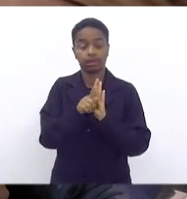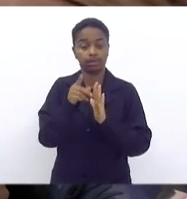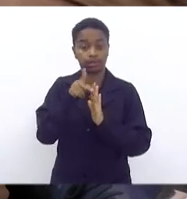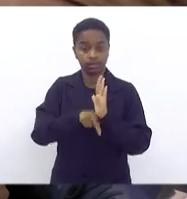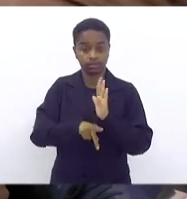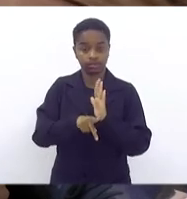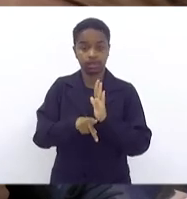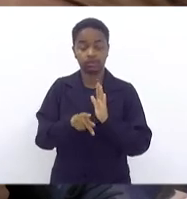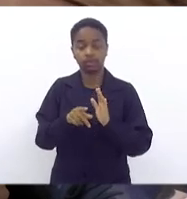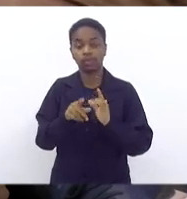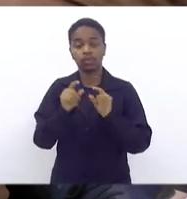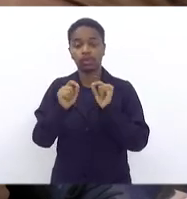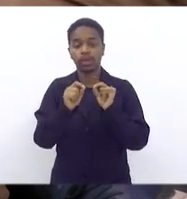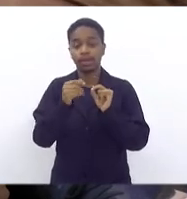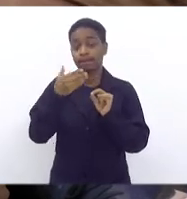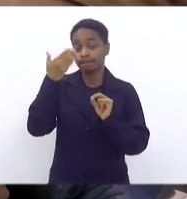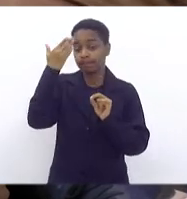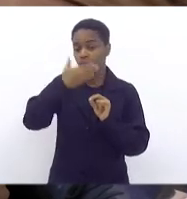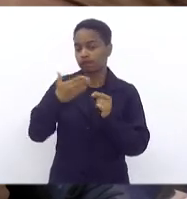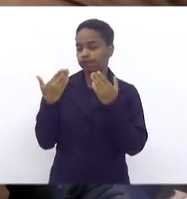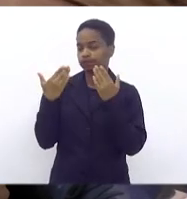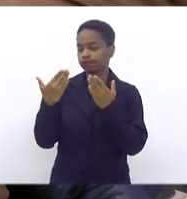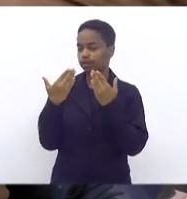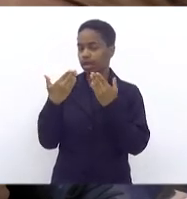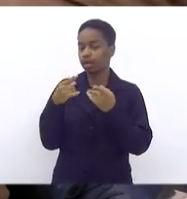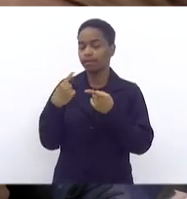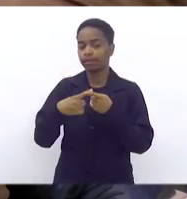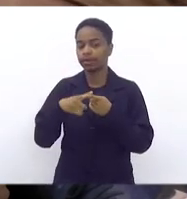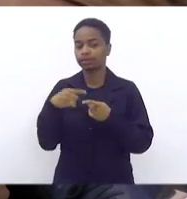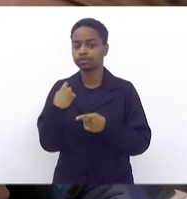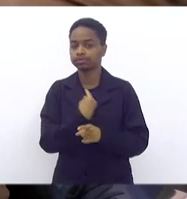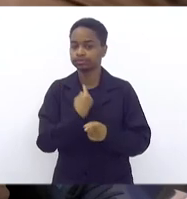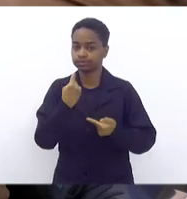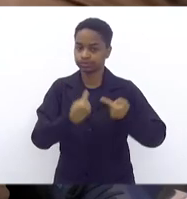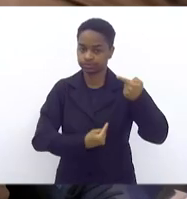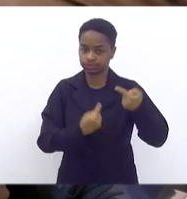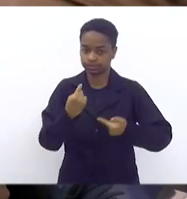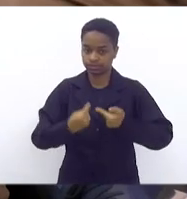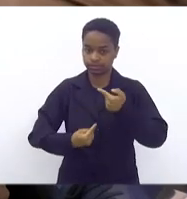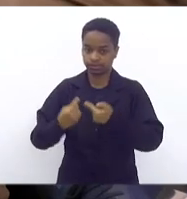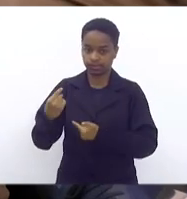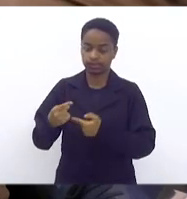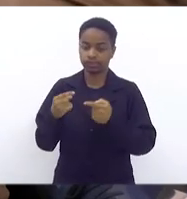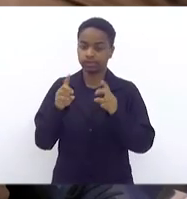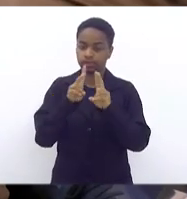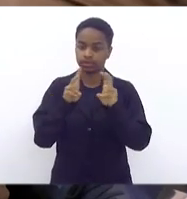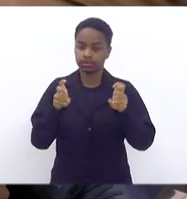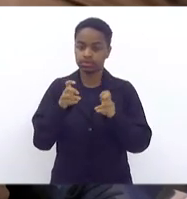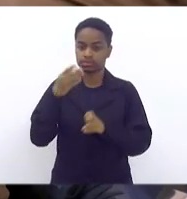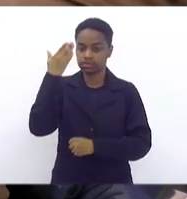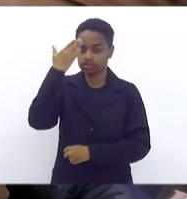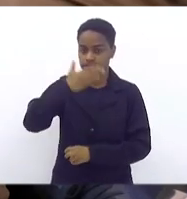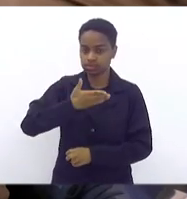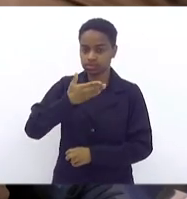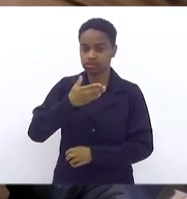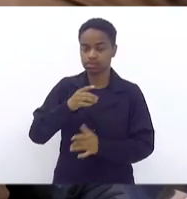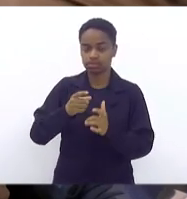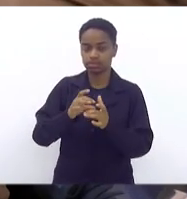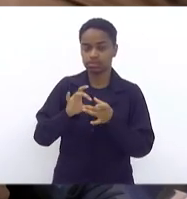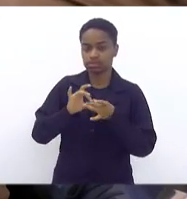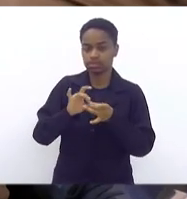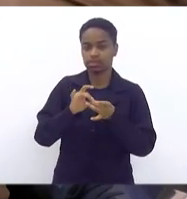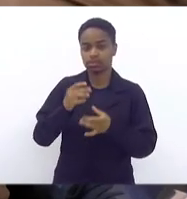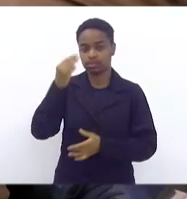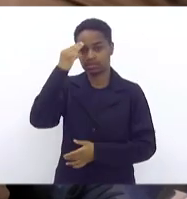prova sobre suspeita em que a gente trata de todas as questões eh eh das provas dependentes da memória